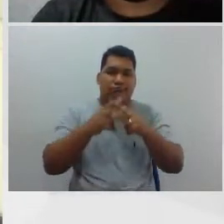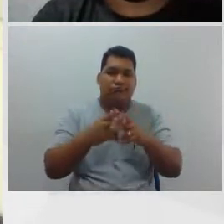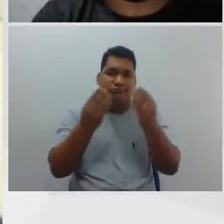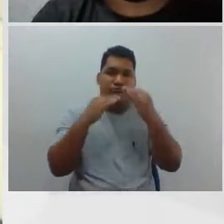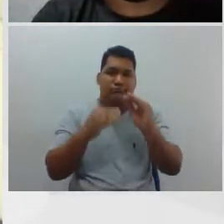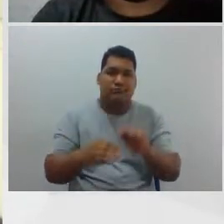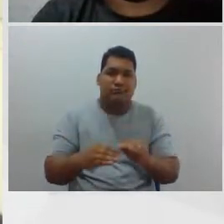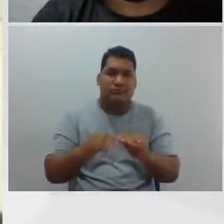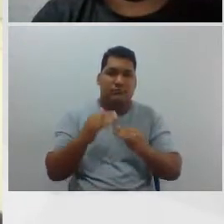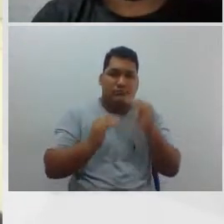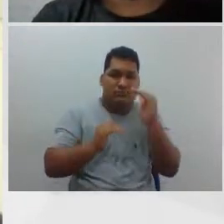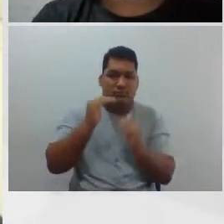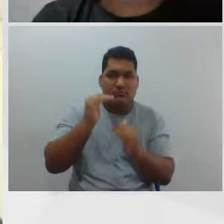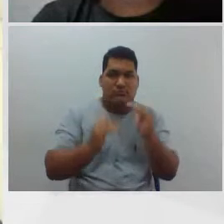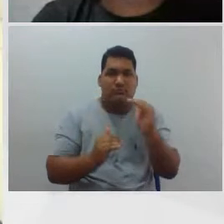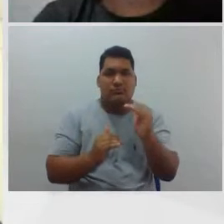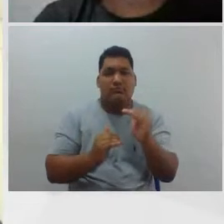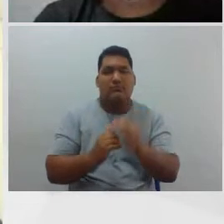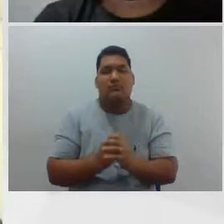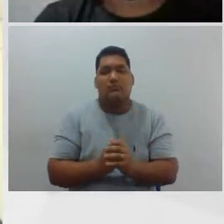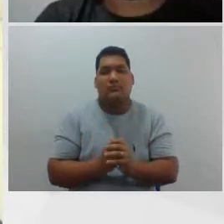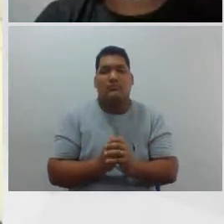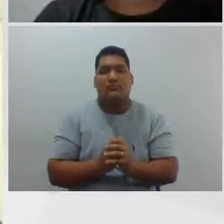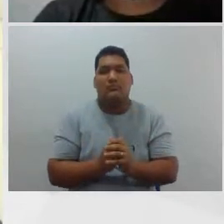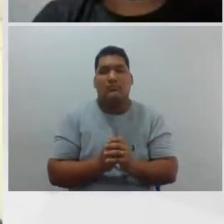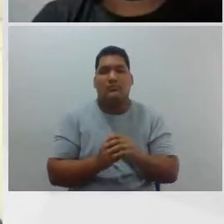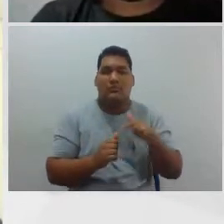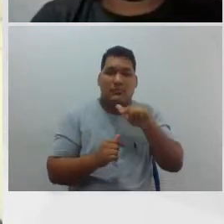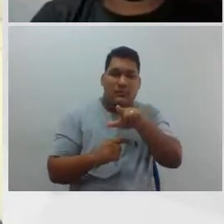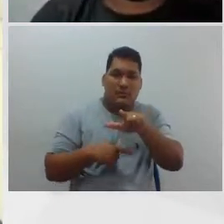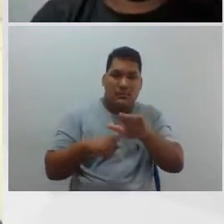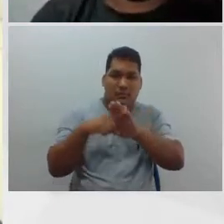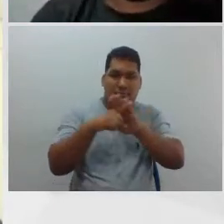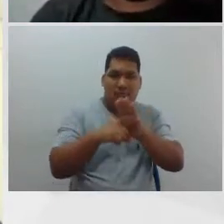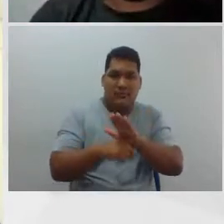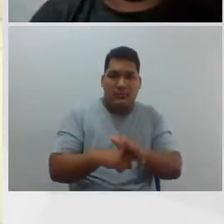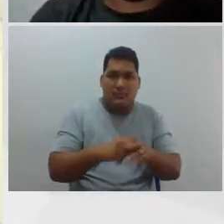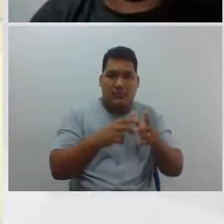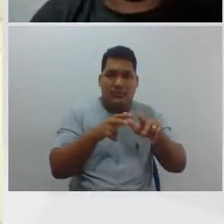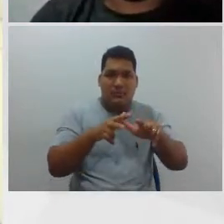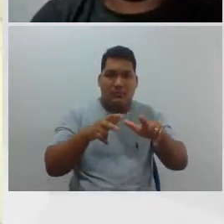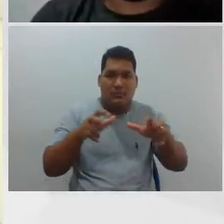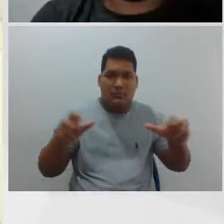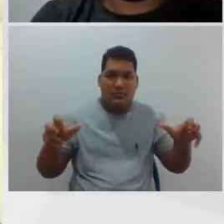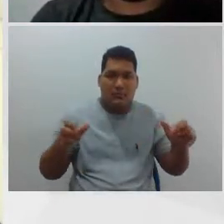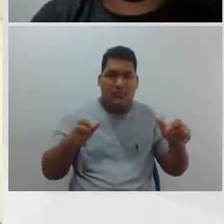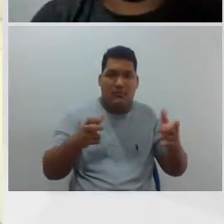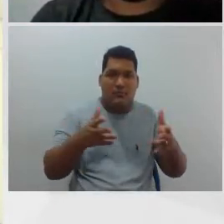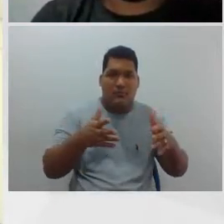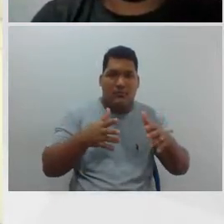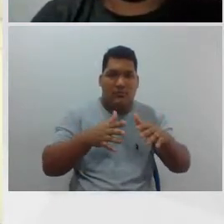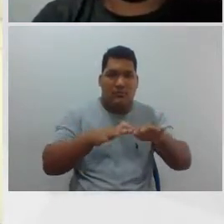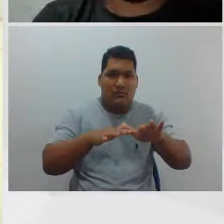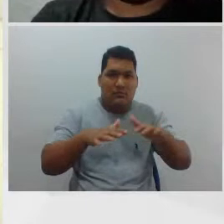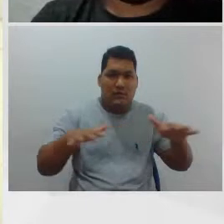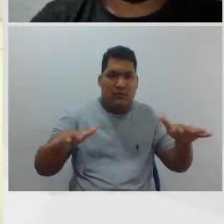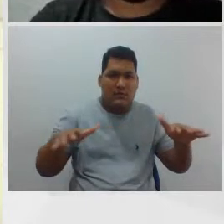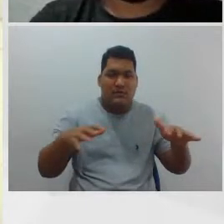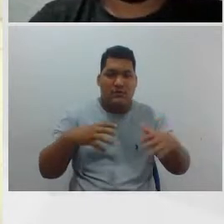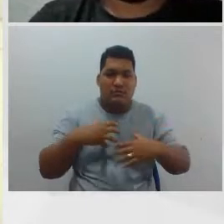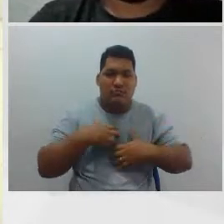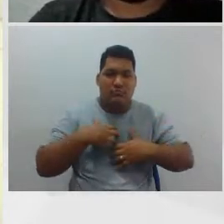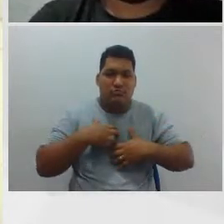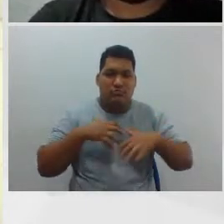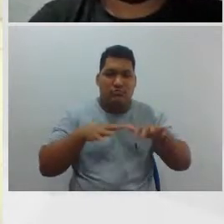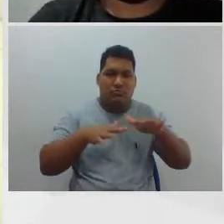o equipamento que ele monitora, por exemplo, a vibração, né, ultrapassou um certo limite, e o equipamento lá precisa